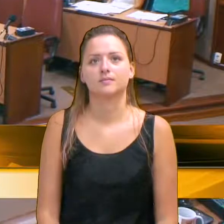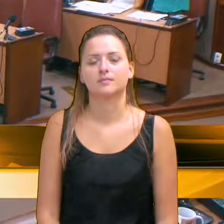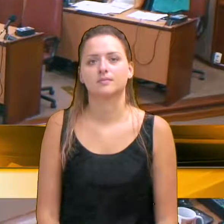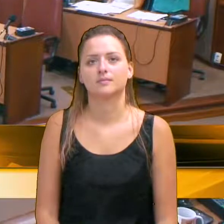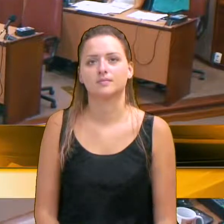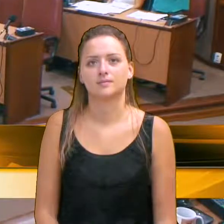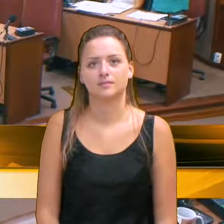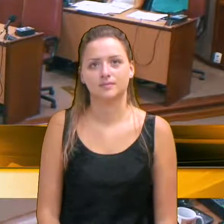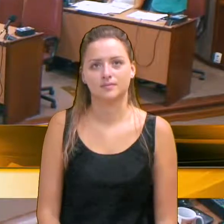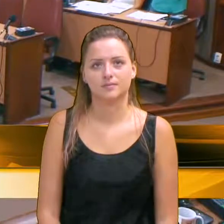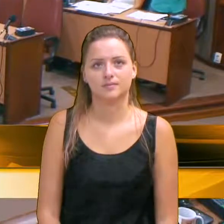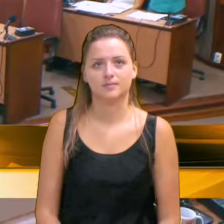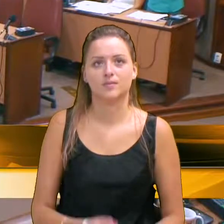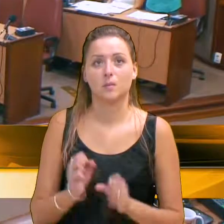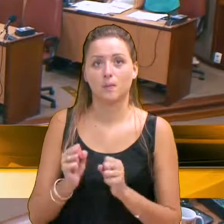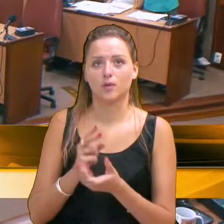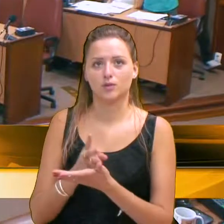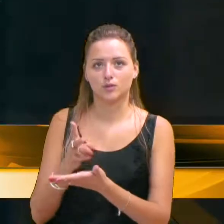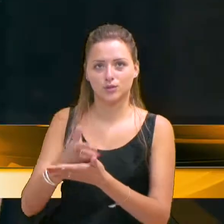Pode continuar, vereador.